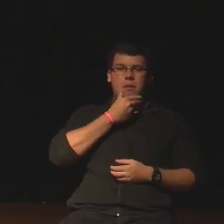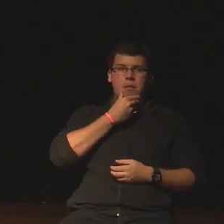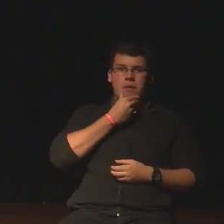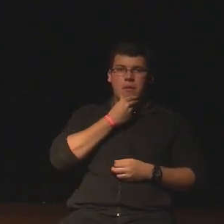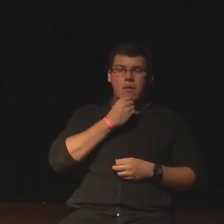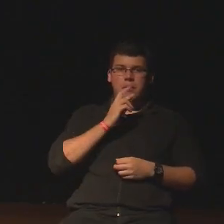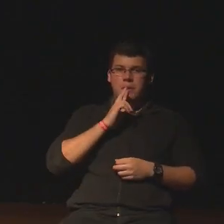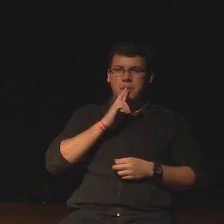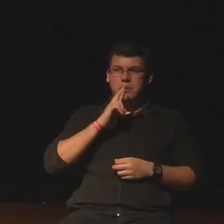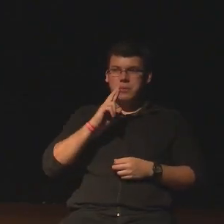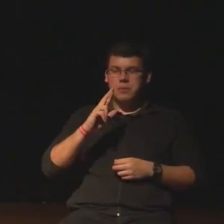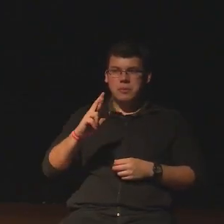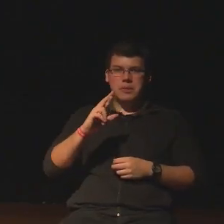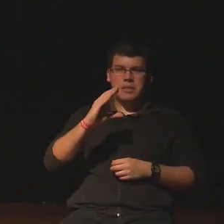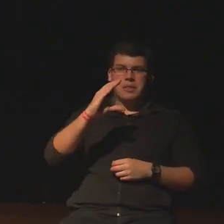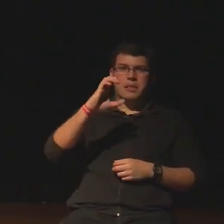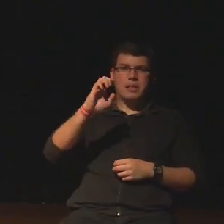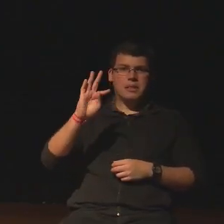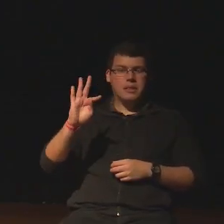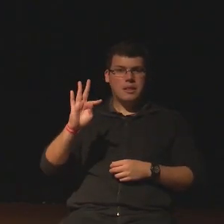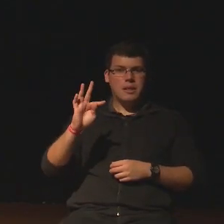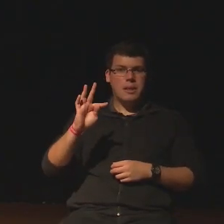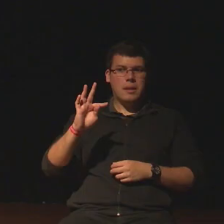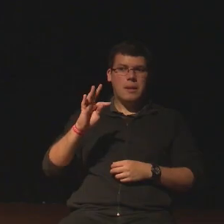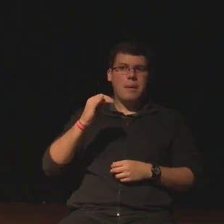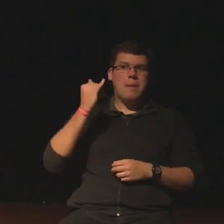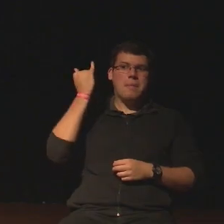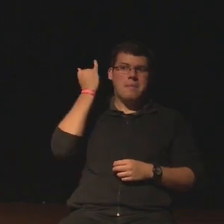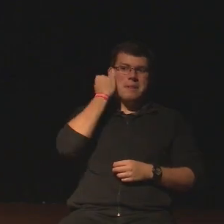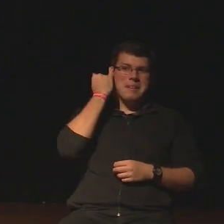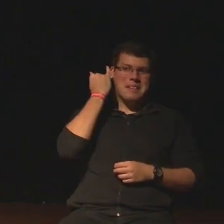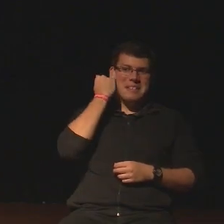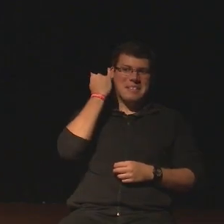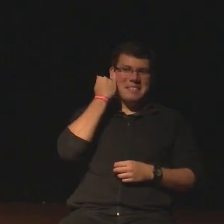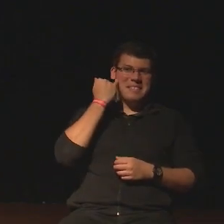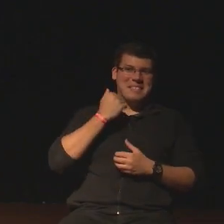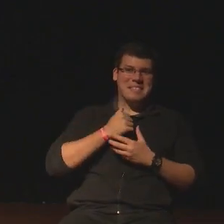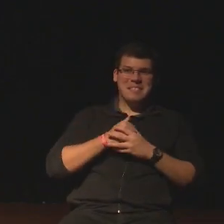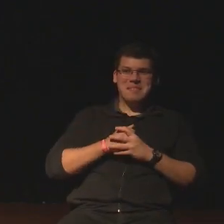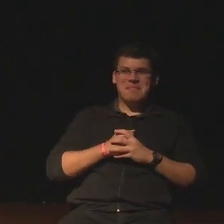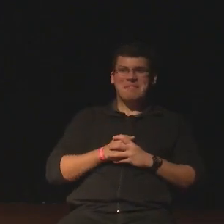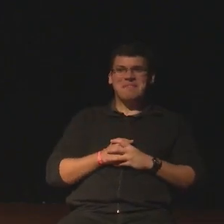Não, calma, eu vou... que a gente tem realmente,